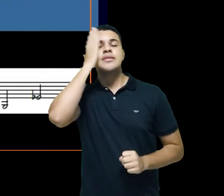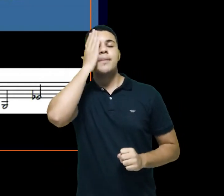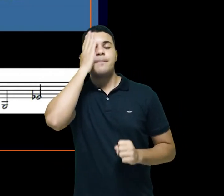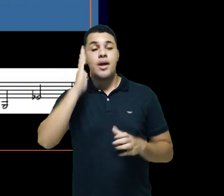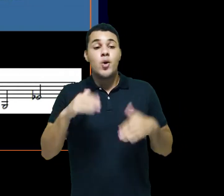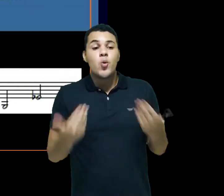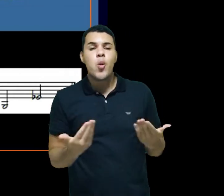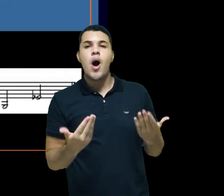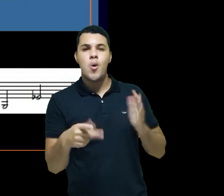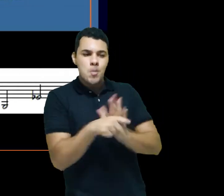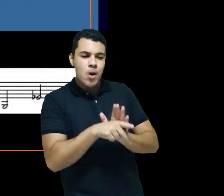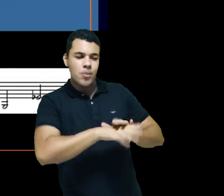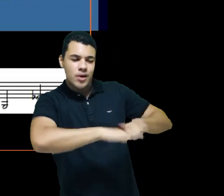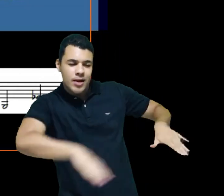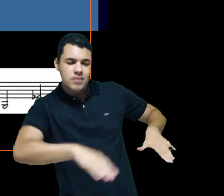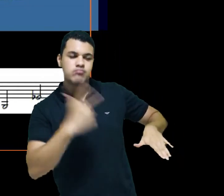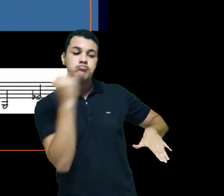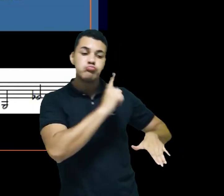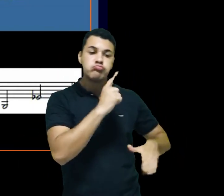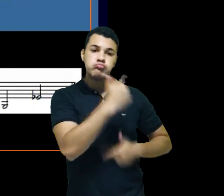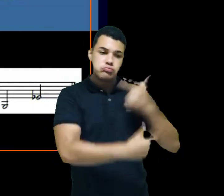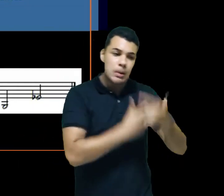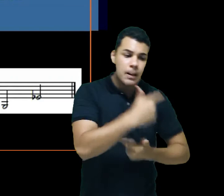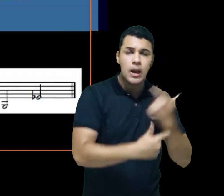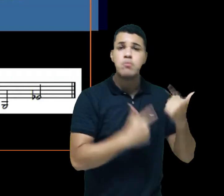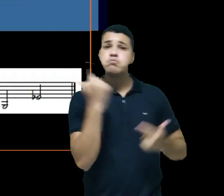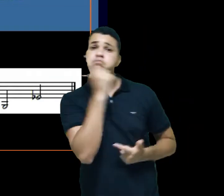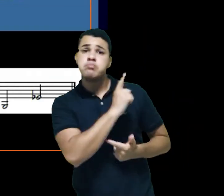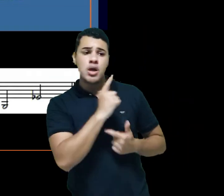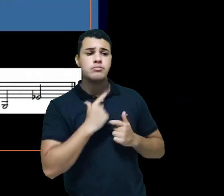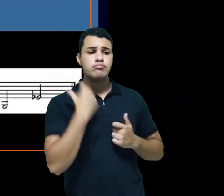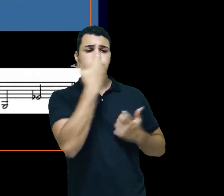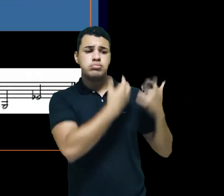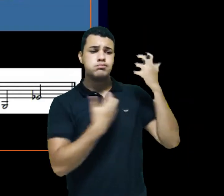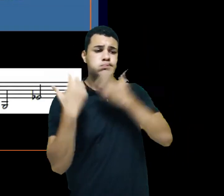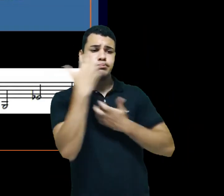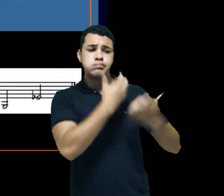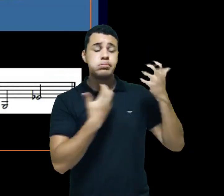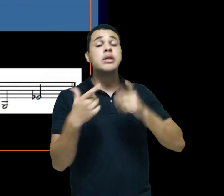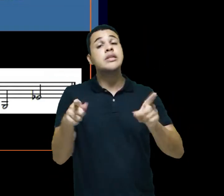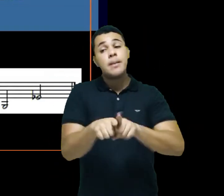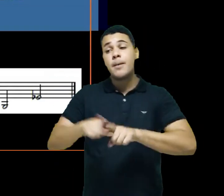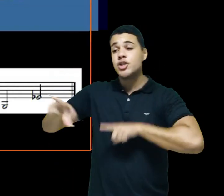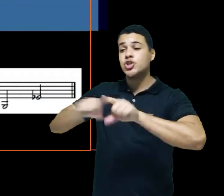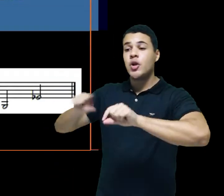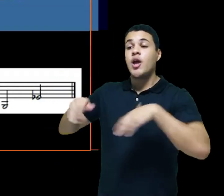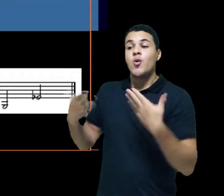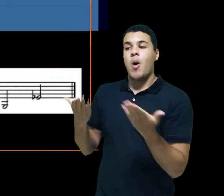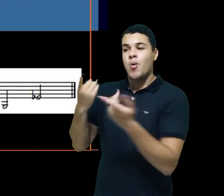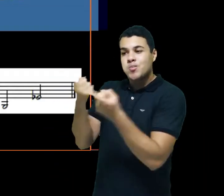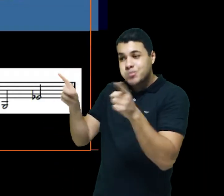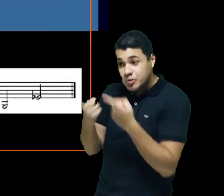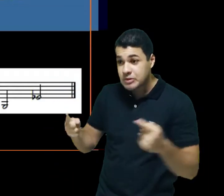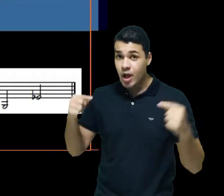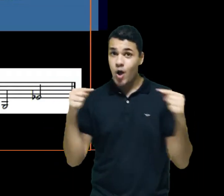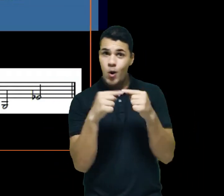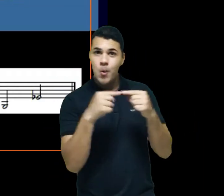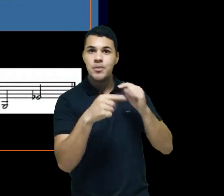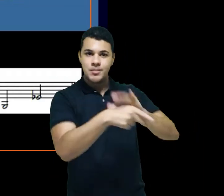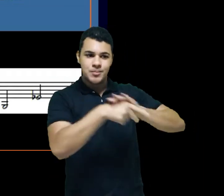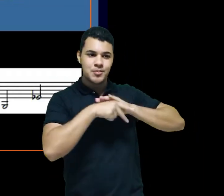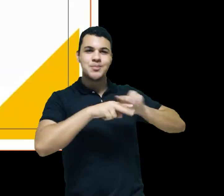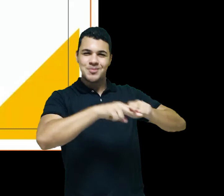quais tonalidades devemos começar vocalizes e até mesmo escolher o repertório com base